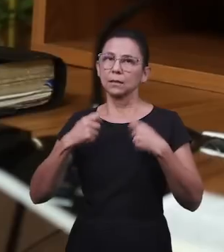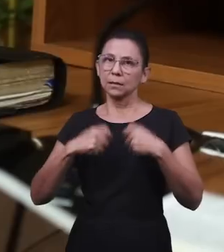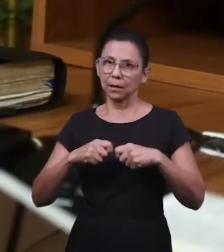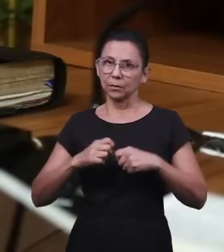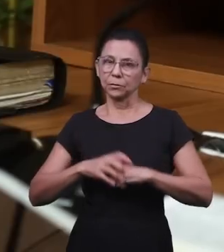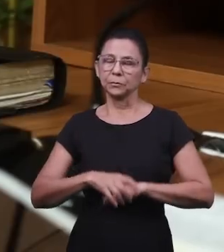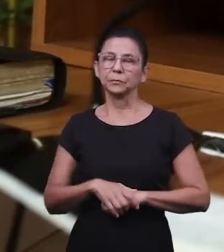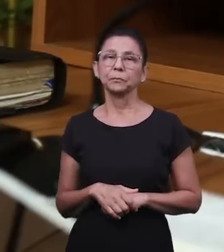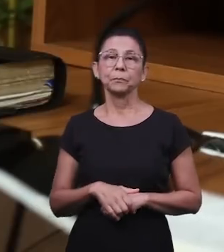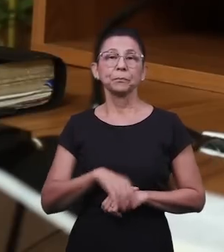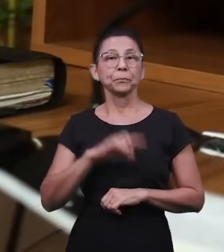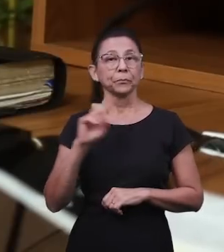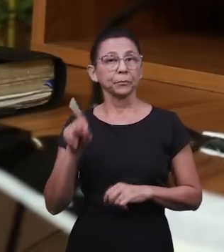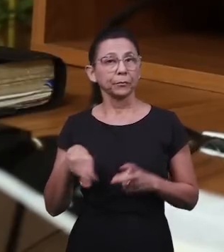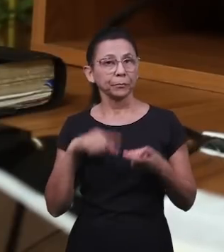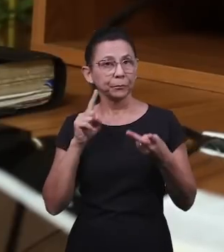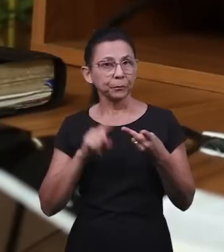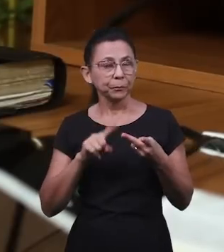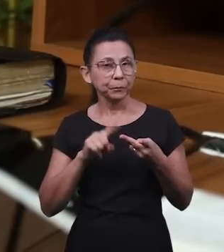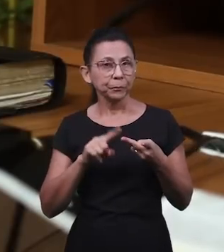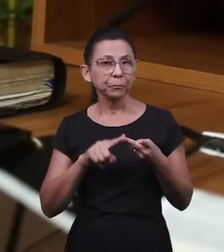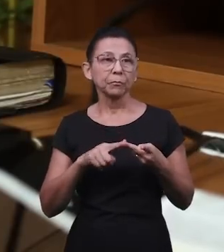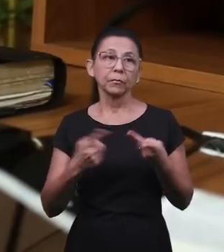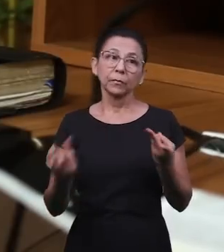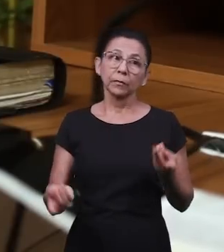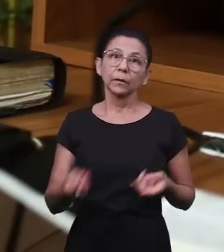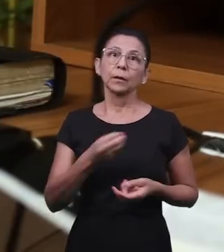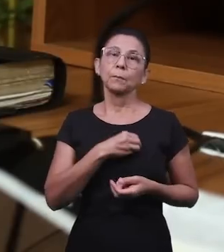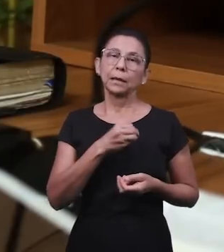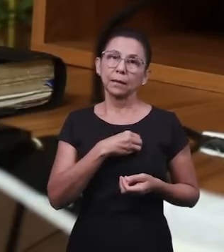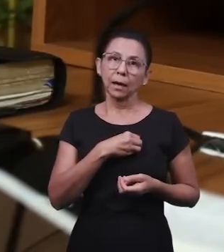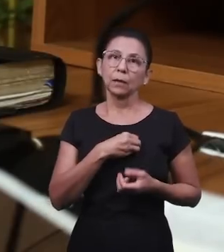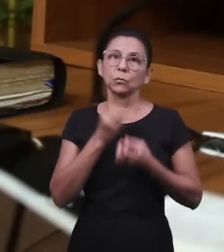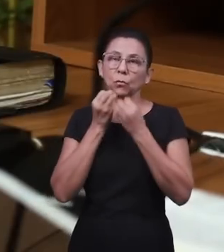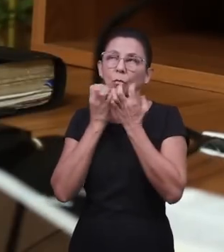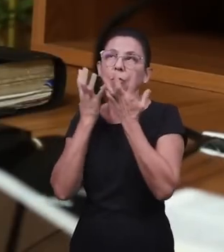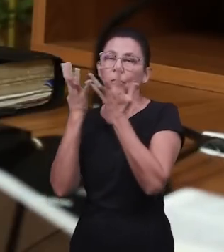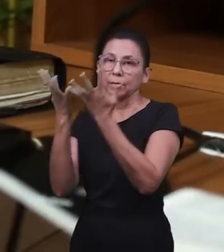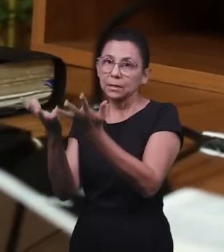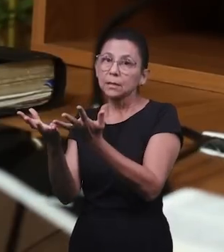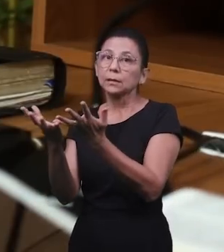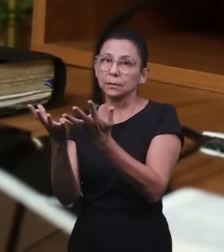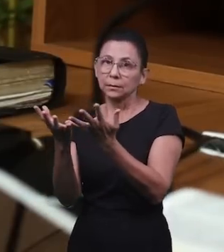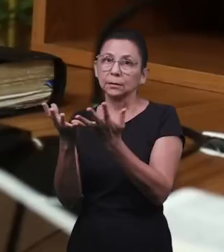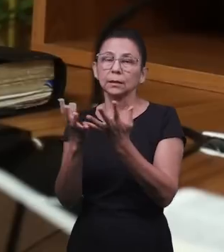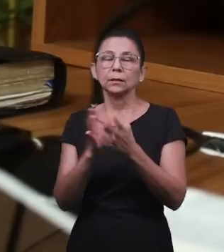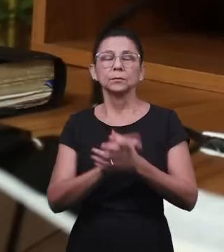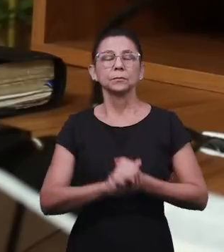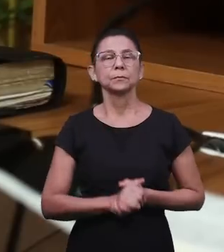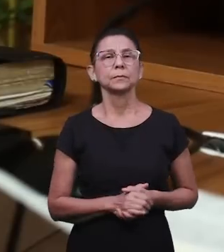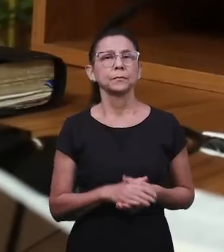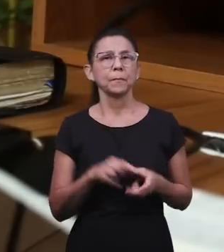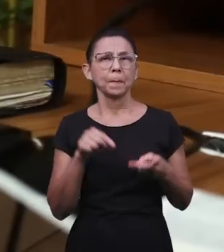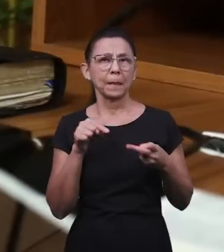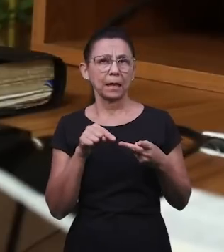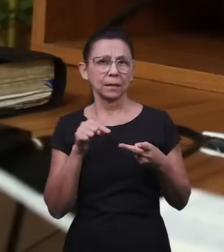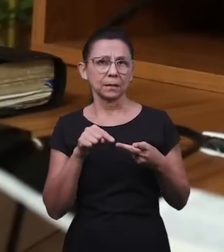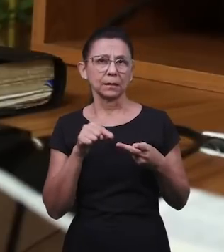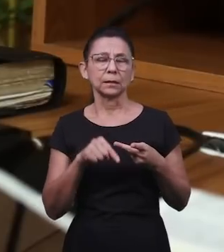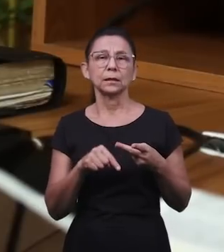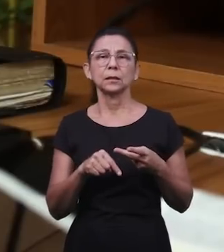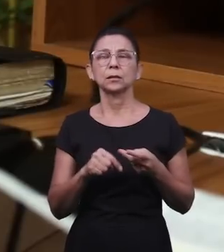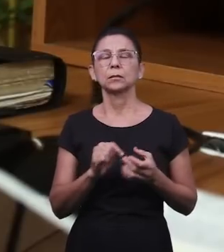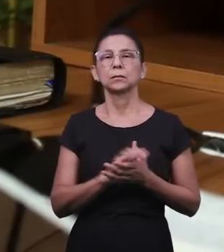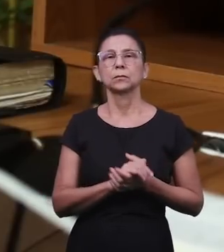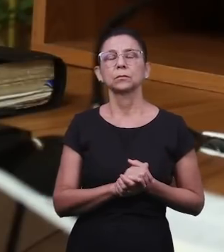Jesus como salvador. Agora, tem a confissão de pecados, que aqui 1 João fala. Essa confissão, até o